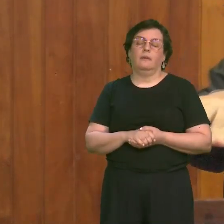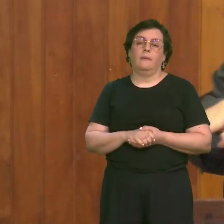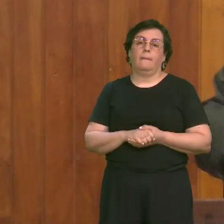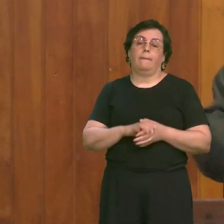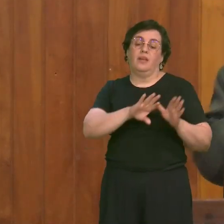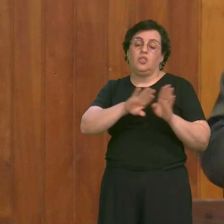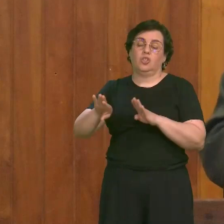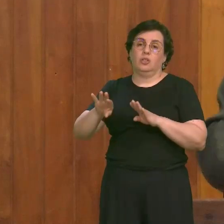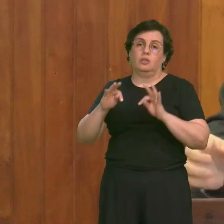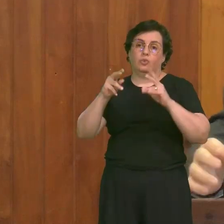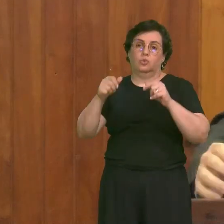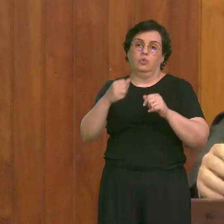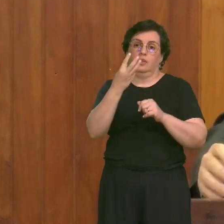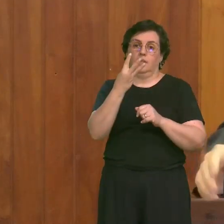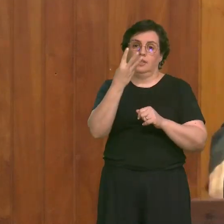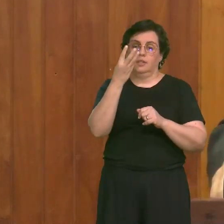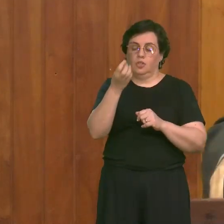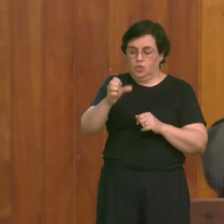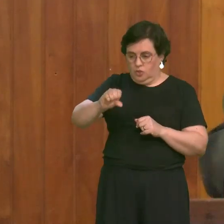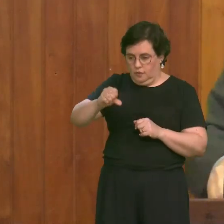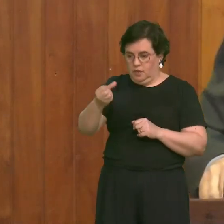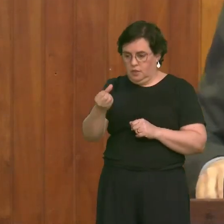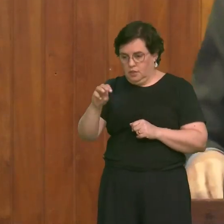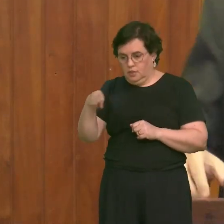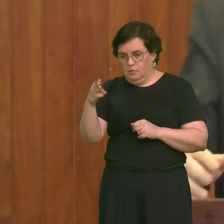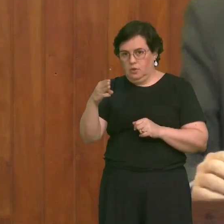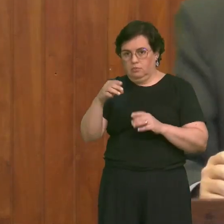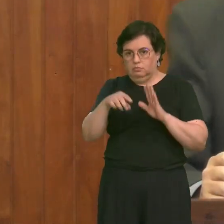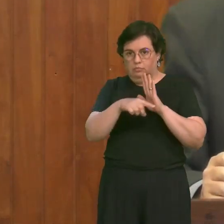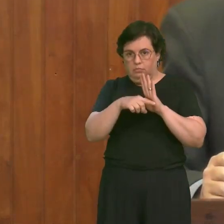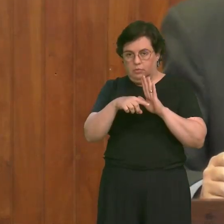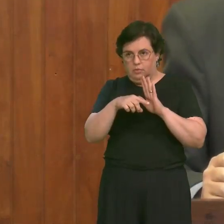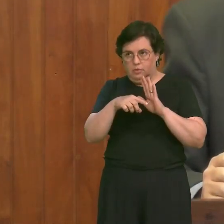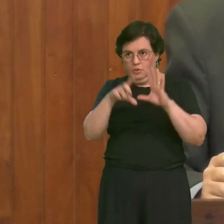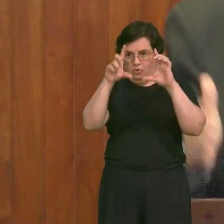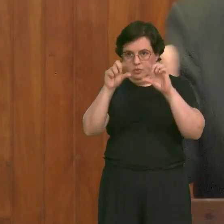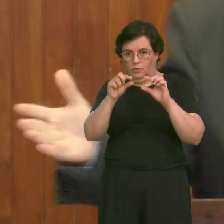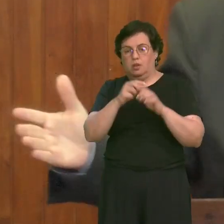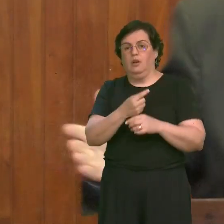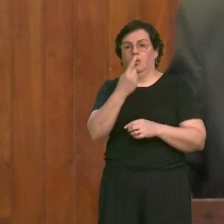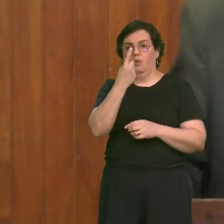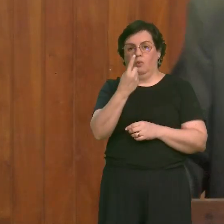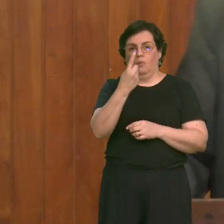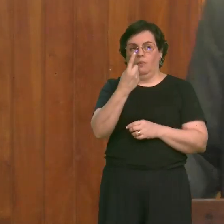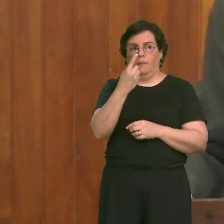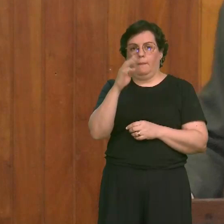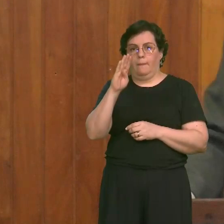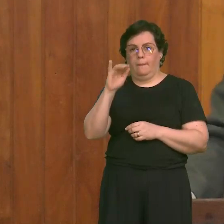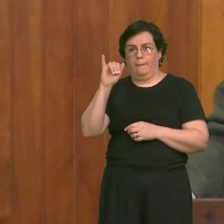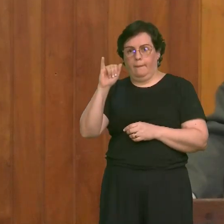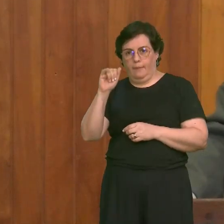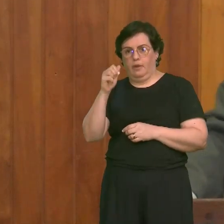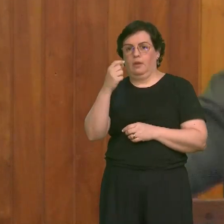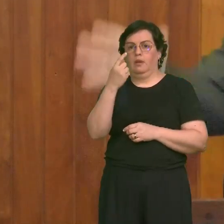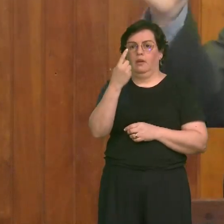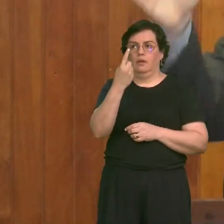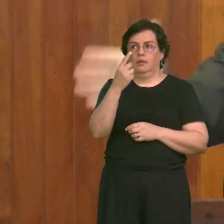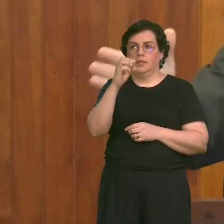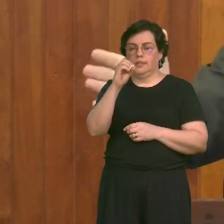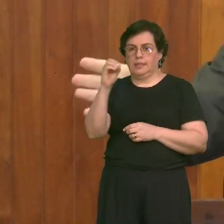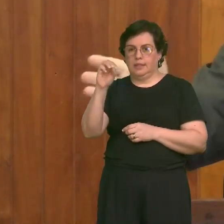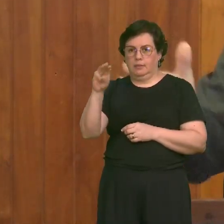excluindo Isso que dá 396 milhões cai para um milhão um milhão e 100 milhões ainda assim é um grande valor